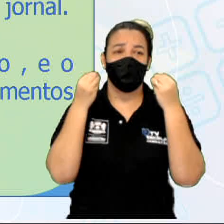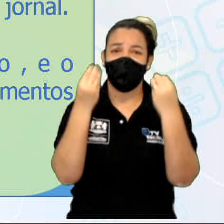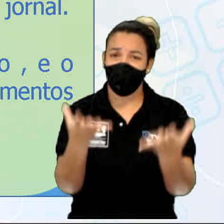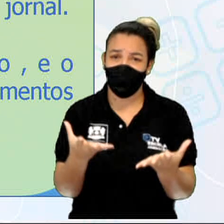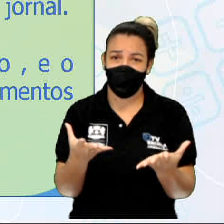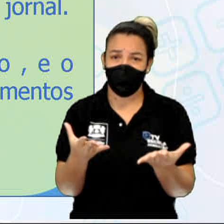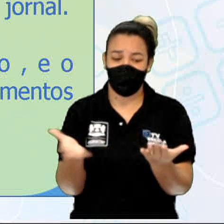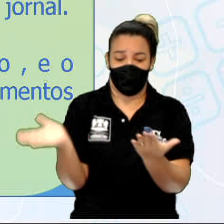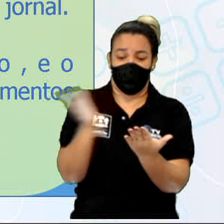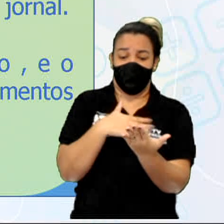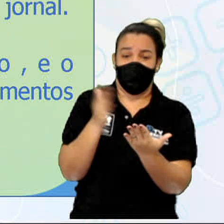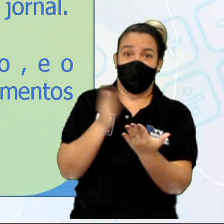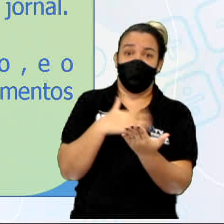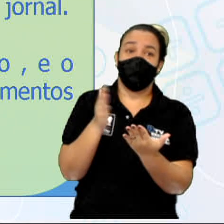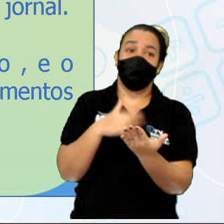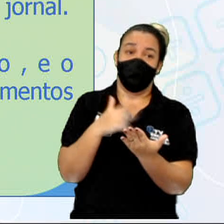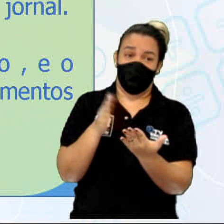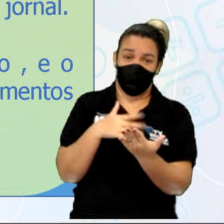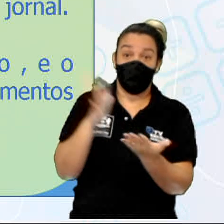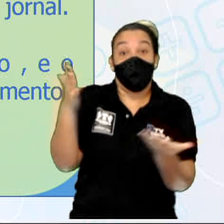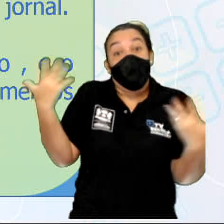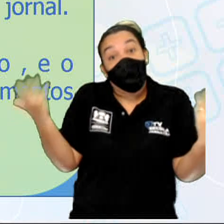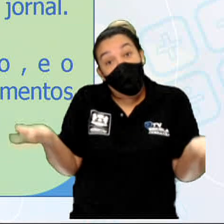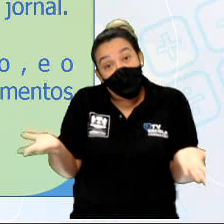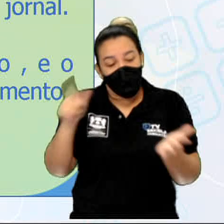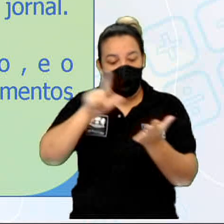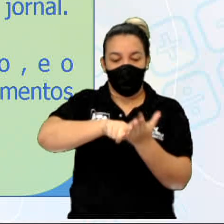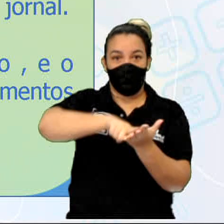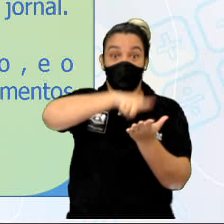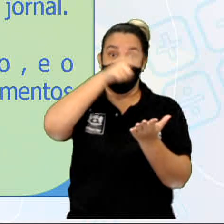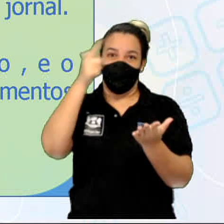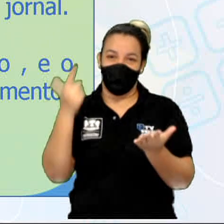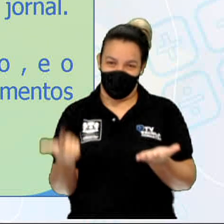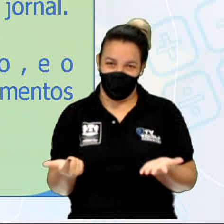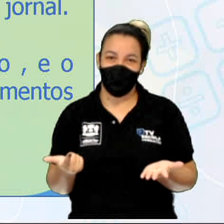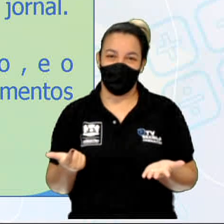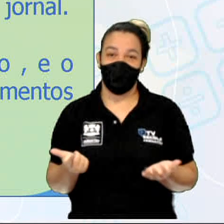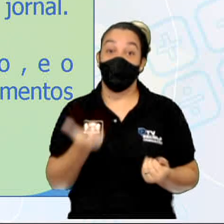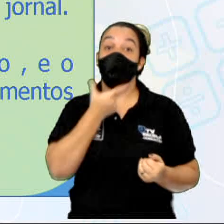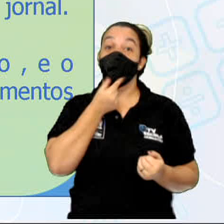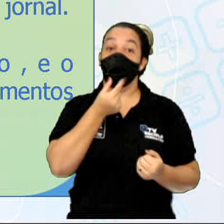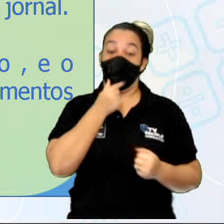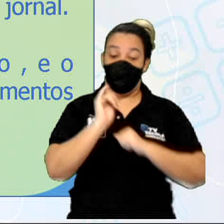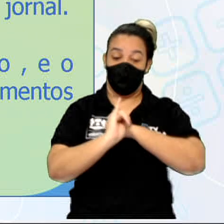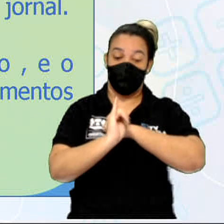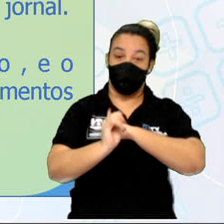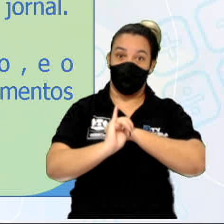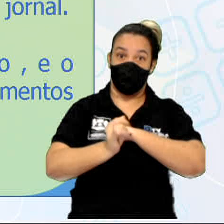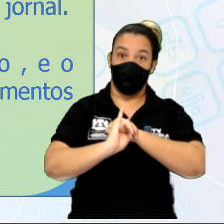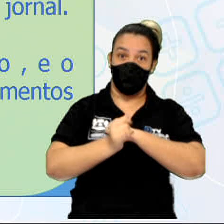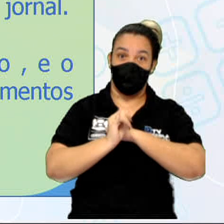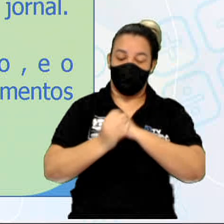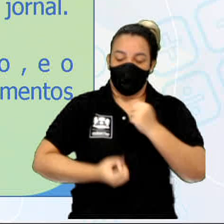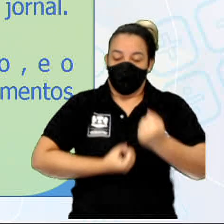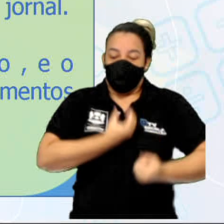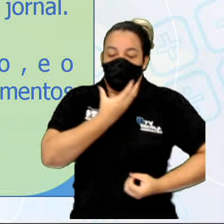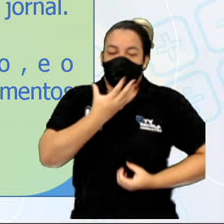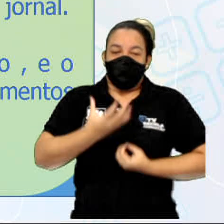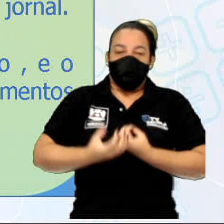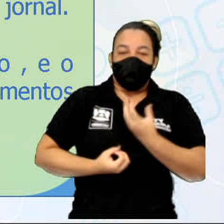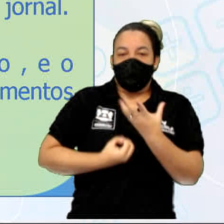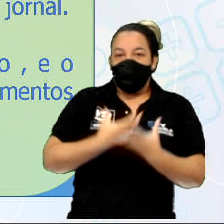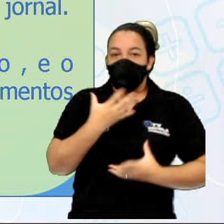nas páginas de uma revista, seja de um jornal. O cronista se inspira nos acontecimentos diários, ou seja, a um